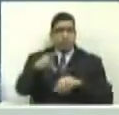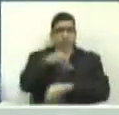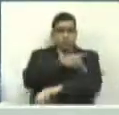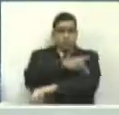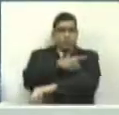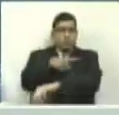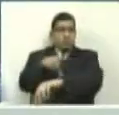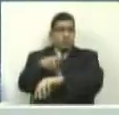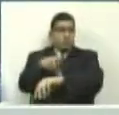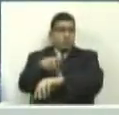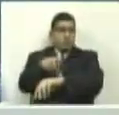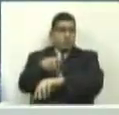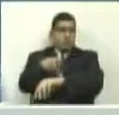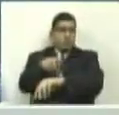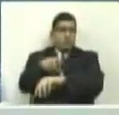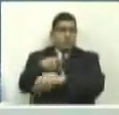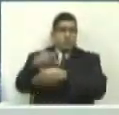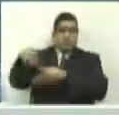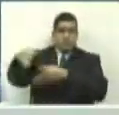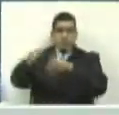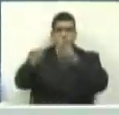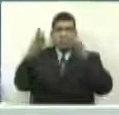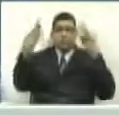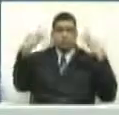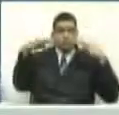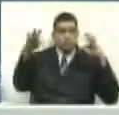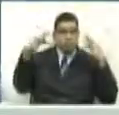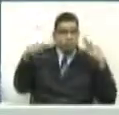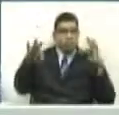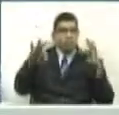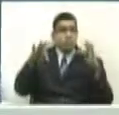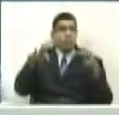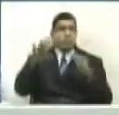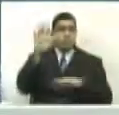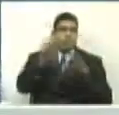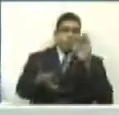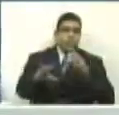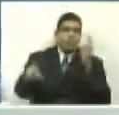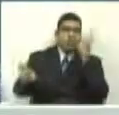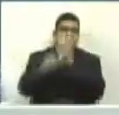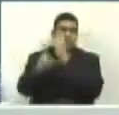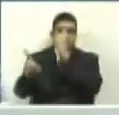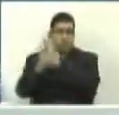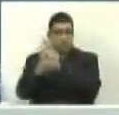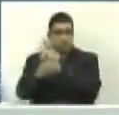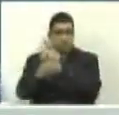Negra, na Estrada do Turismo, talvez a gente encontre